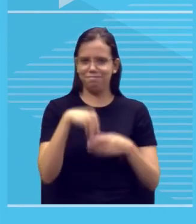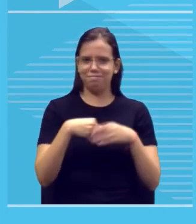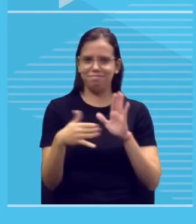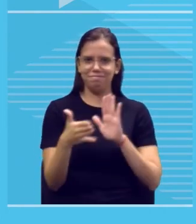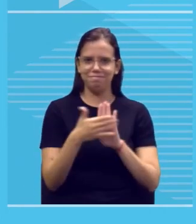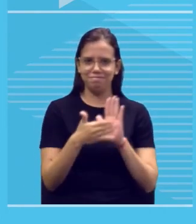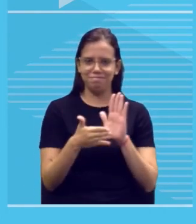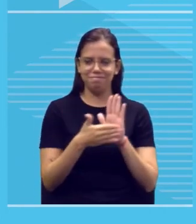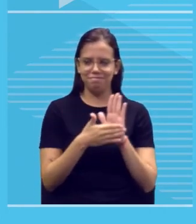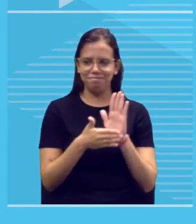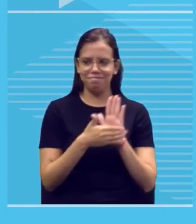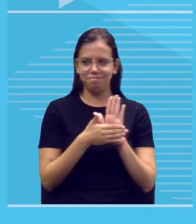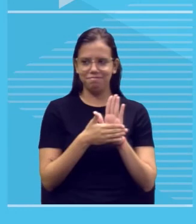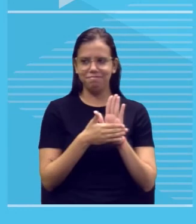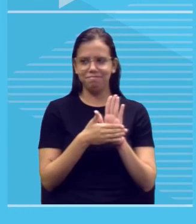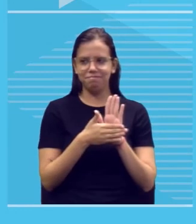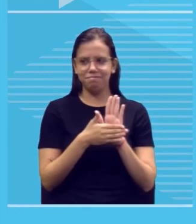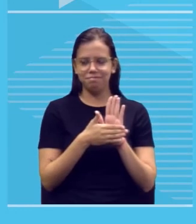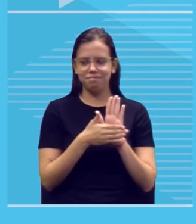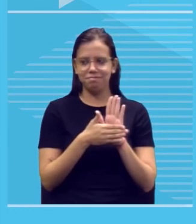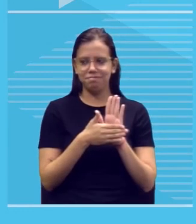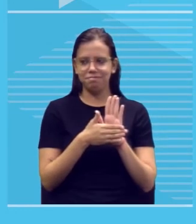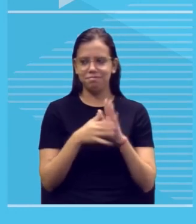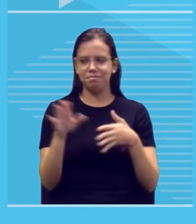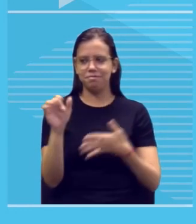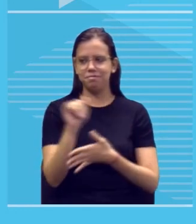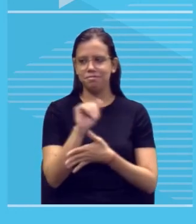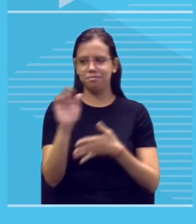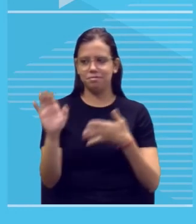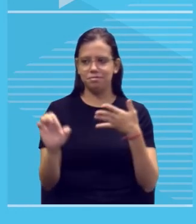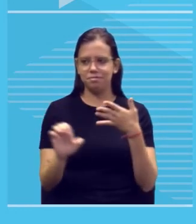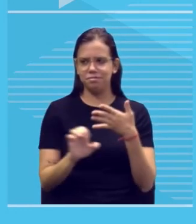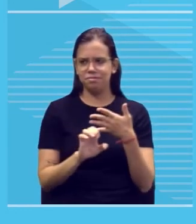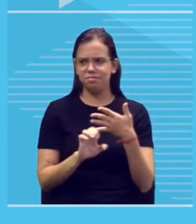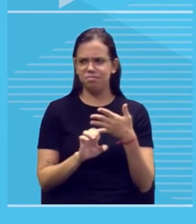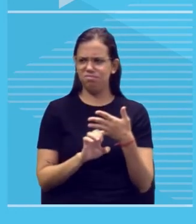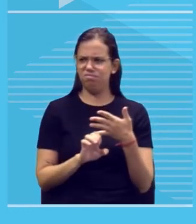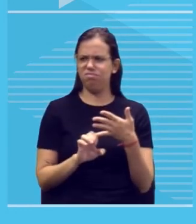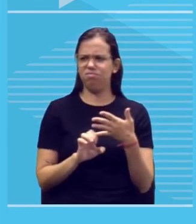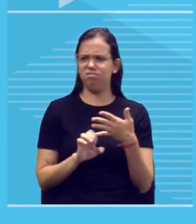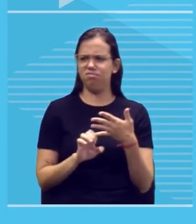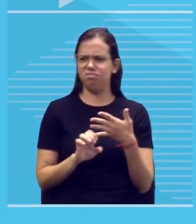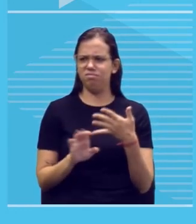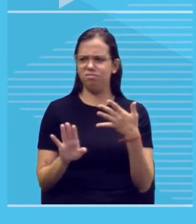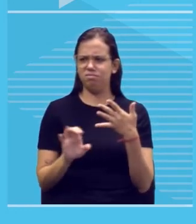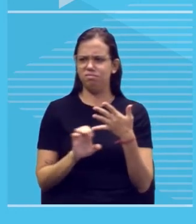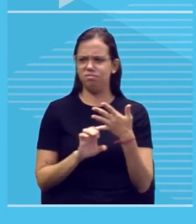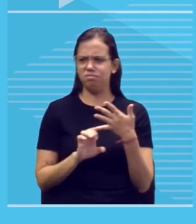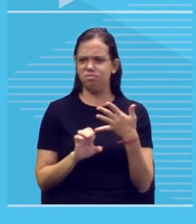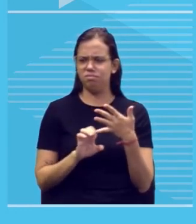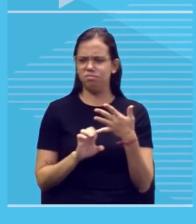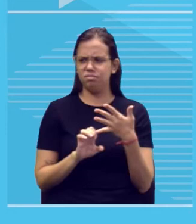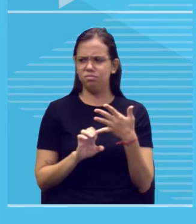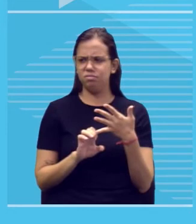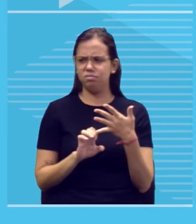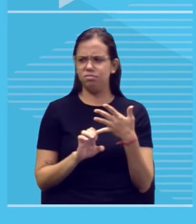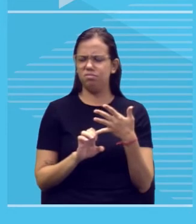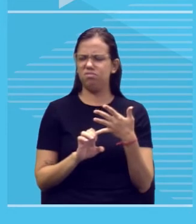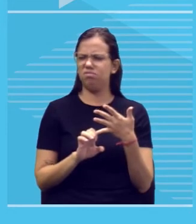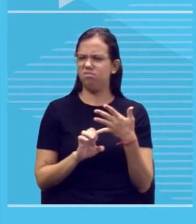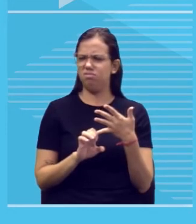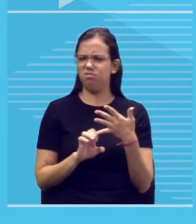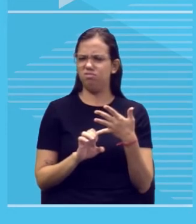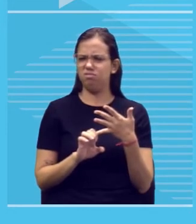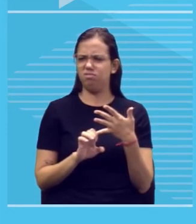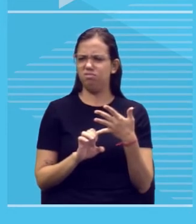da das alternativas vamos analisar começando pela letra e estímulo do